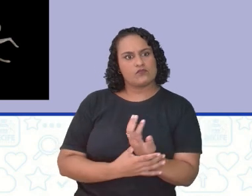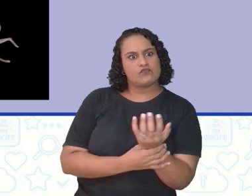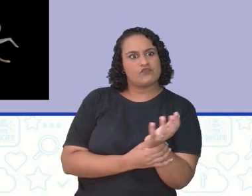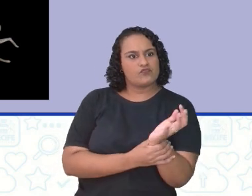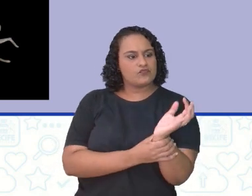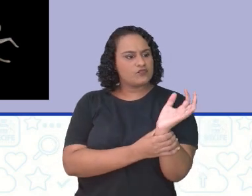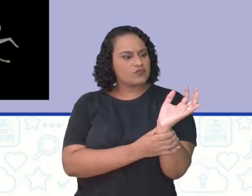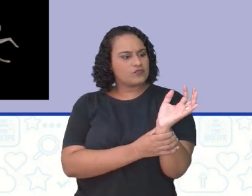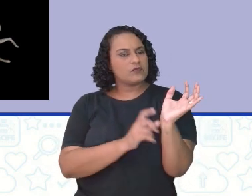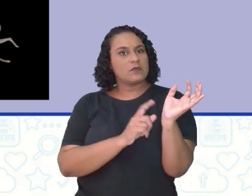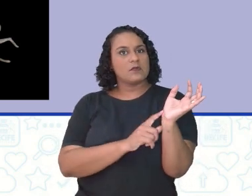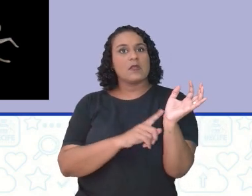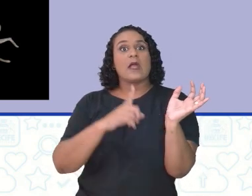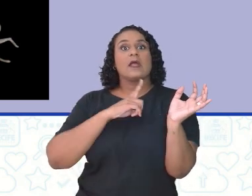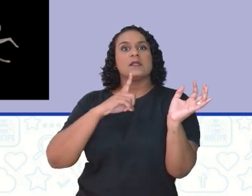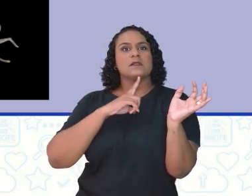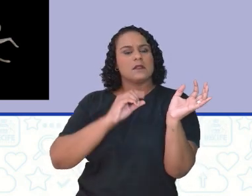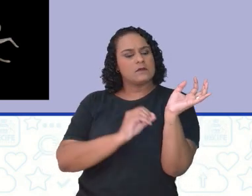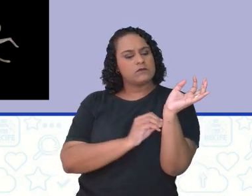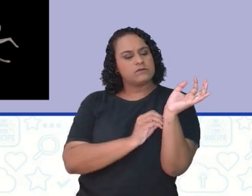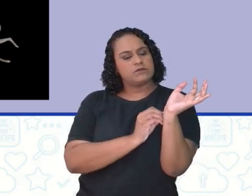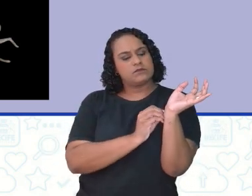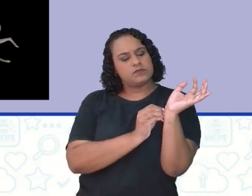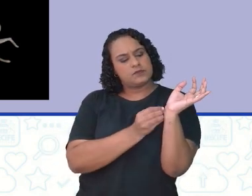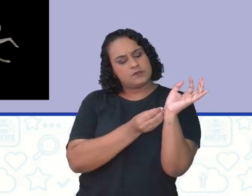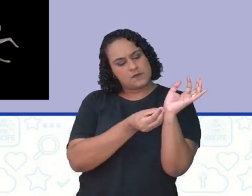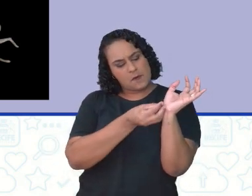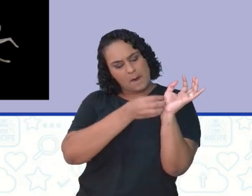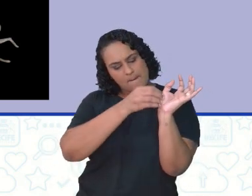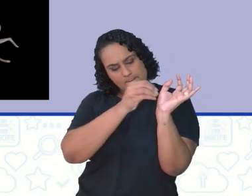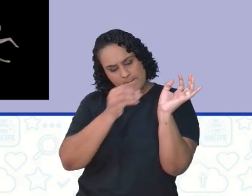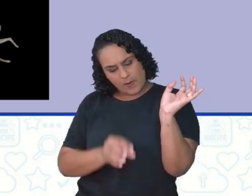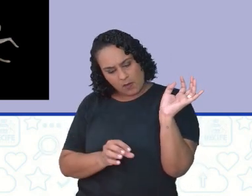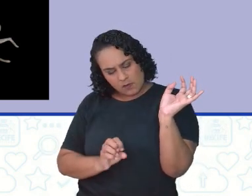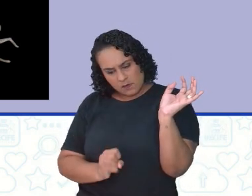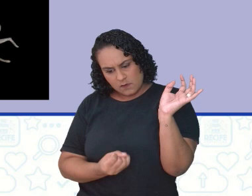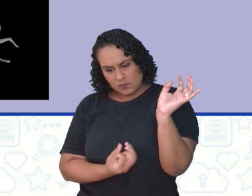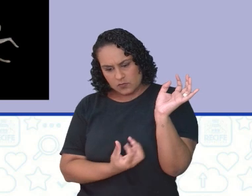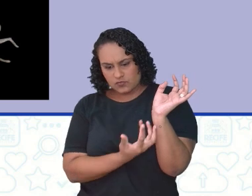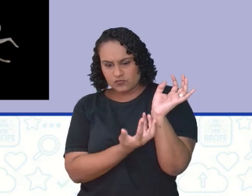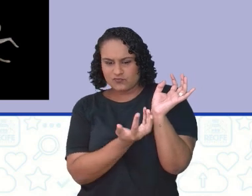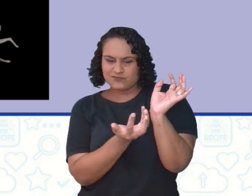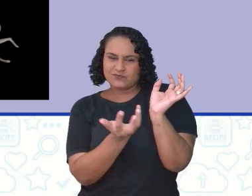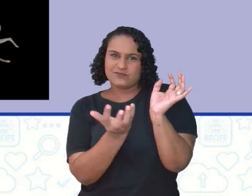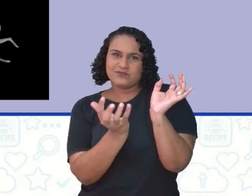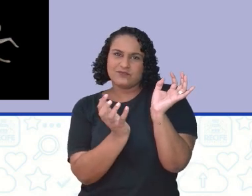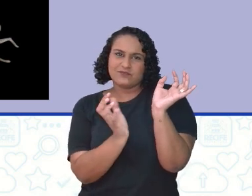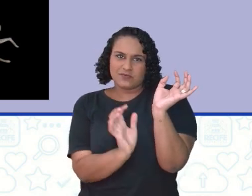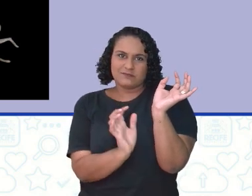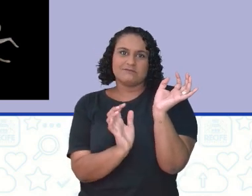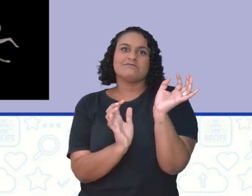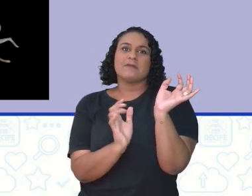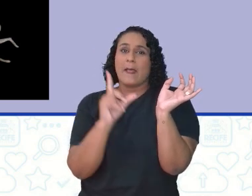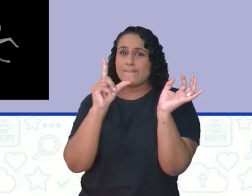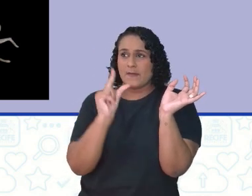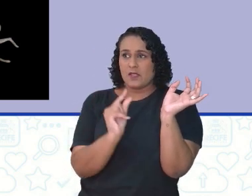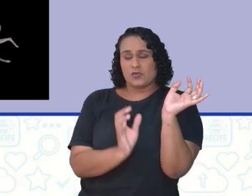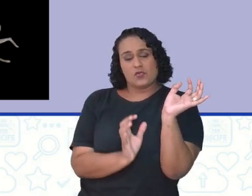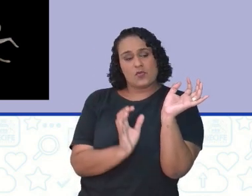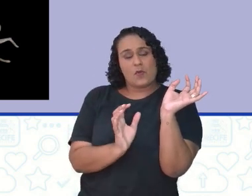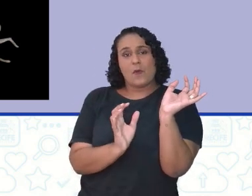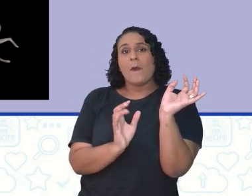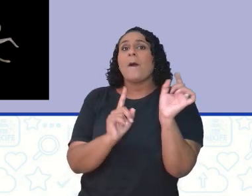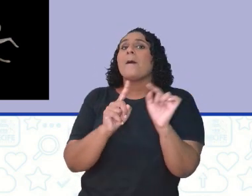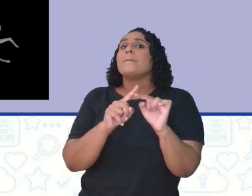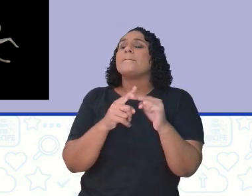pouco, até que o broto vai se soltar e origina um novo ser, menor do que o inicial. Mas quais